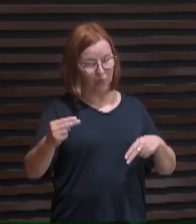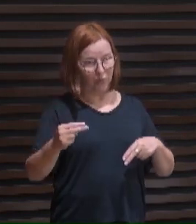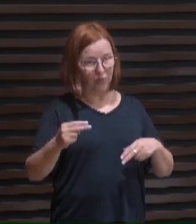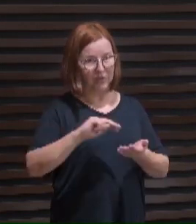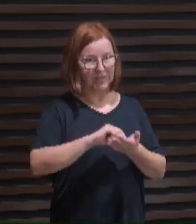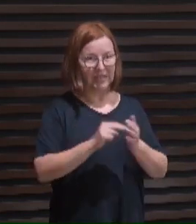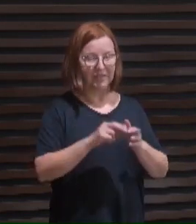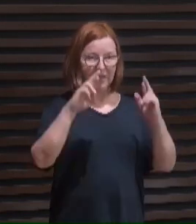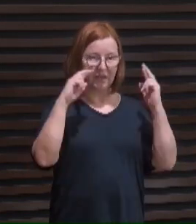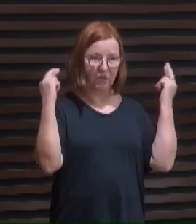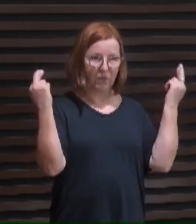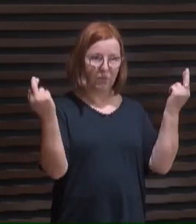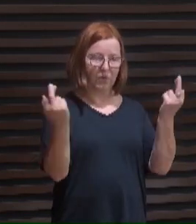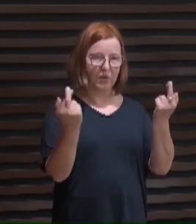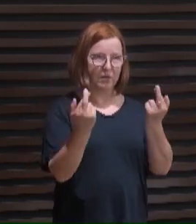reino